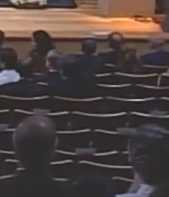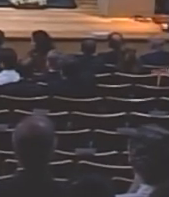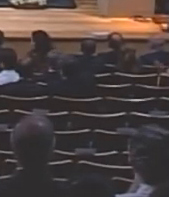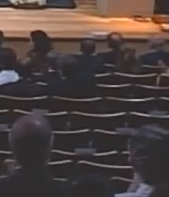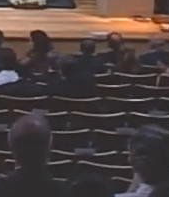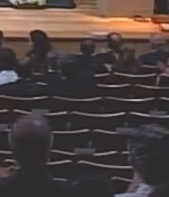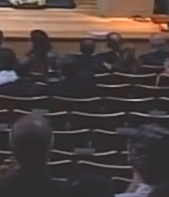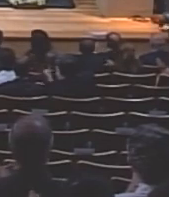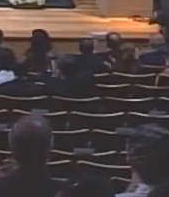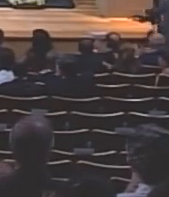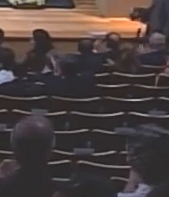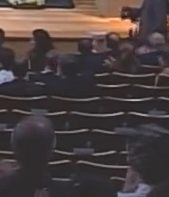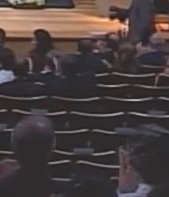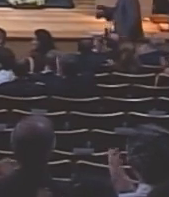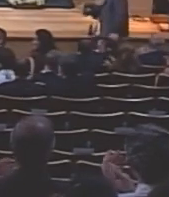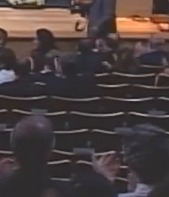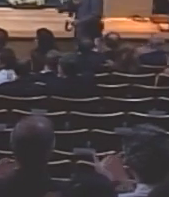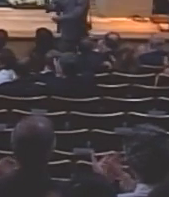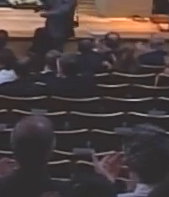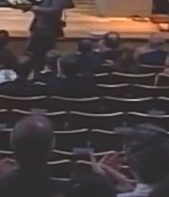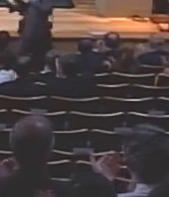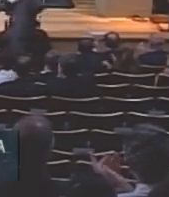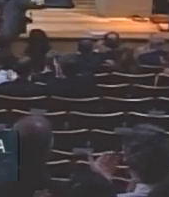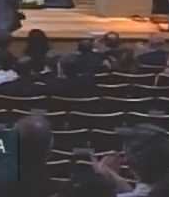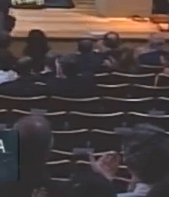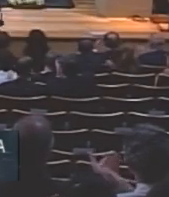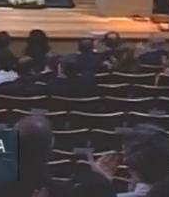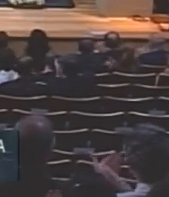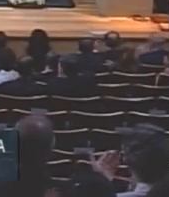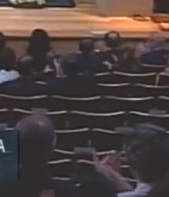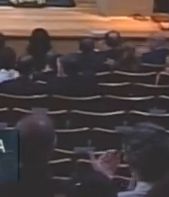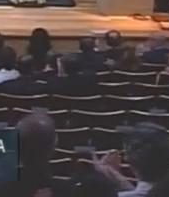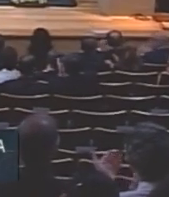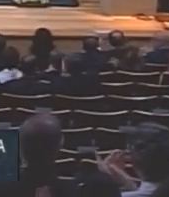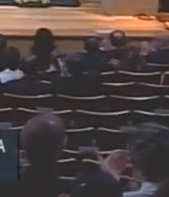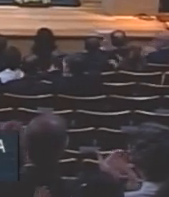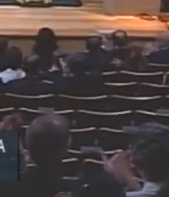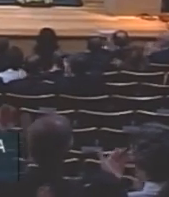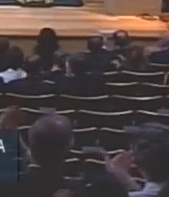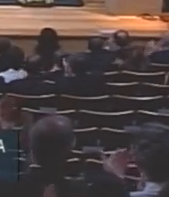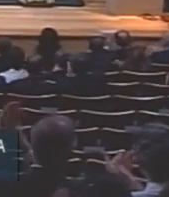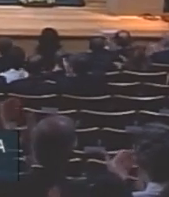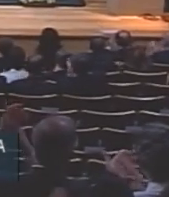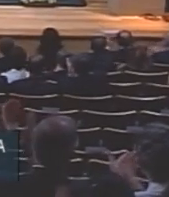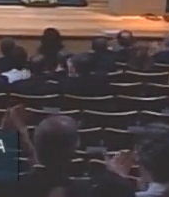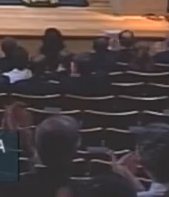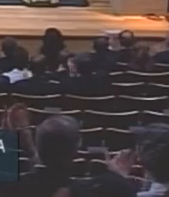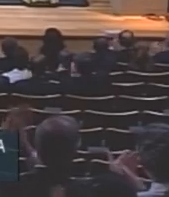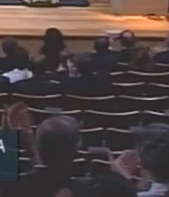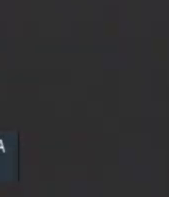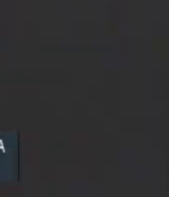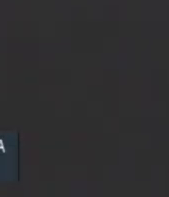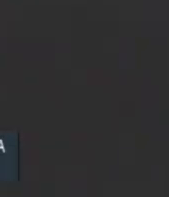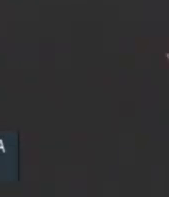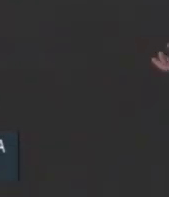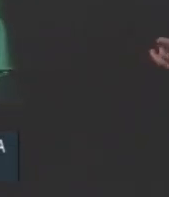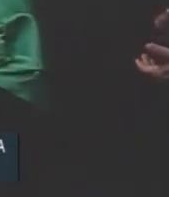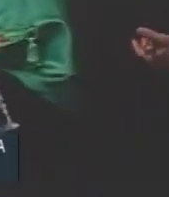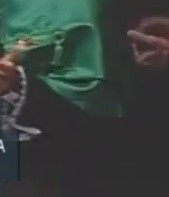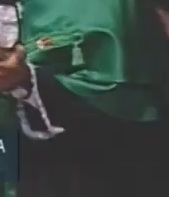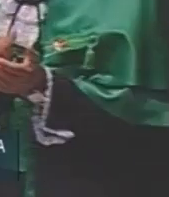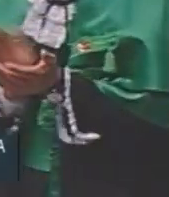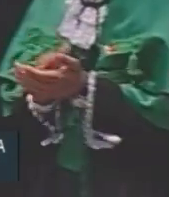Brasil. E o governador do estado de São Paulo, excelentíssimo senhor Geraldo Alckmin.